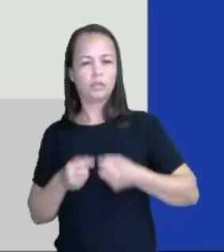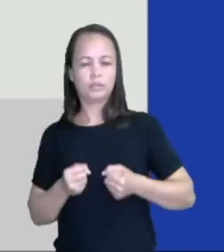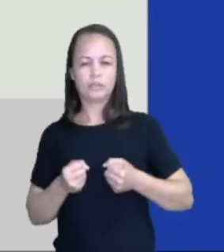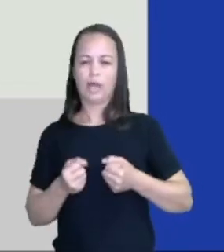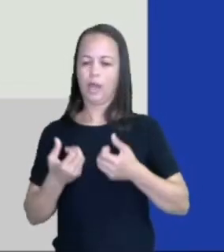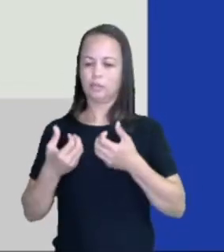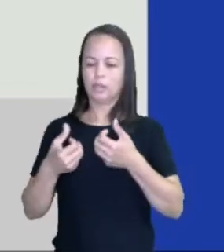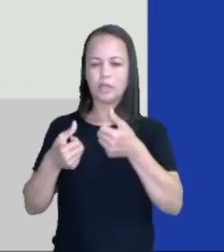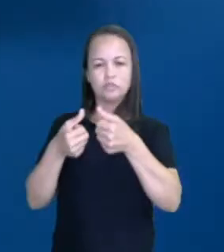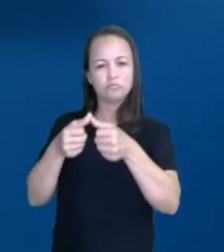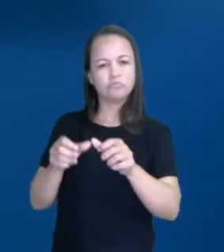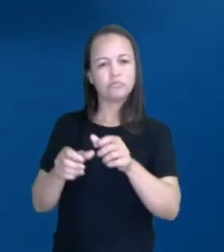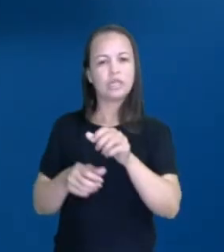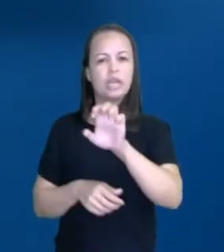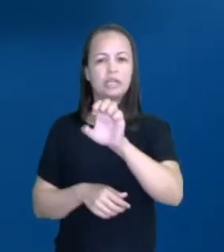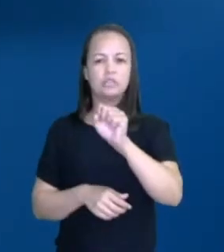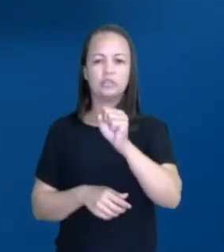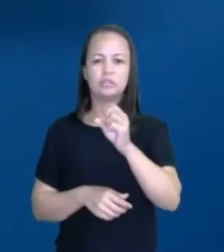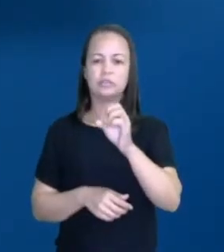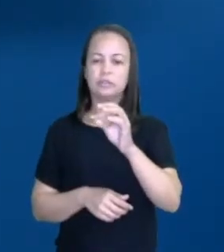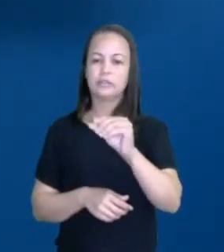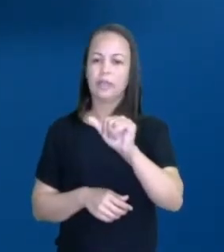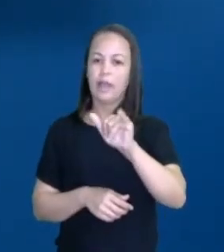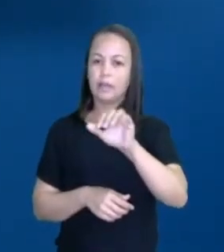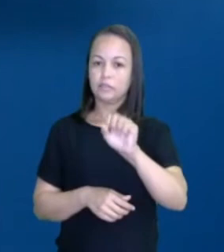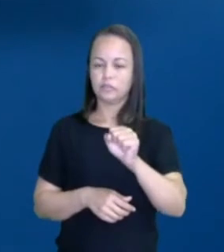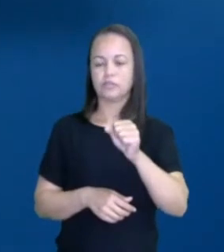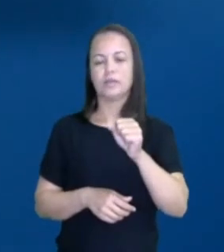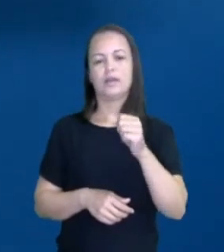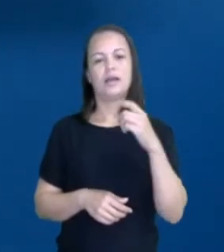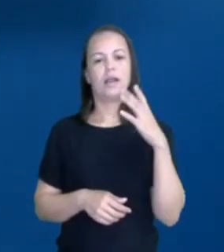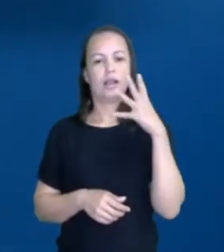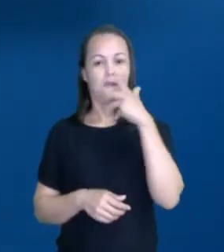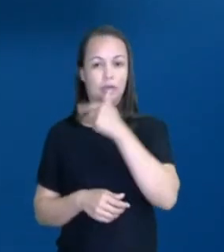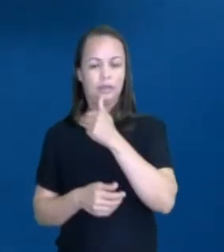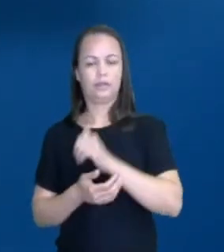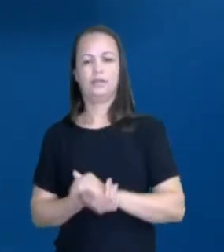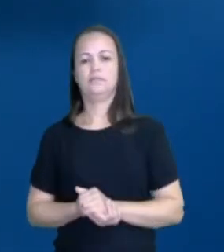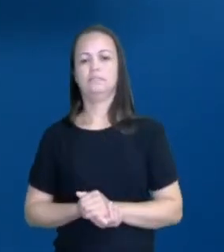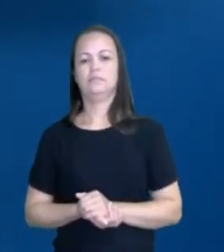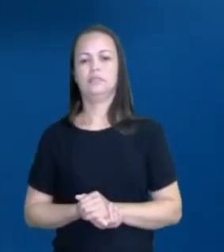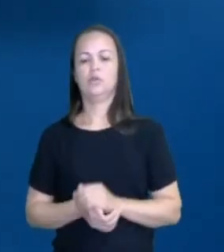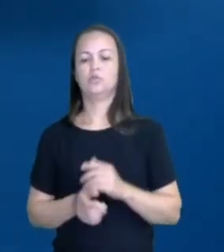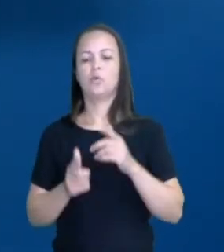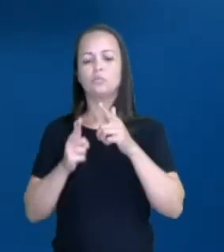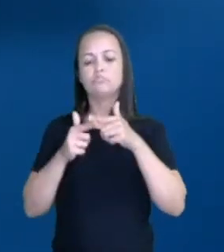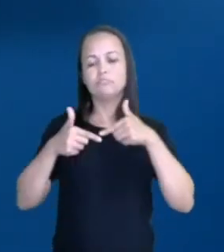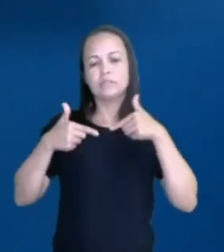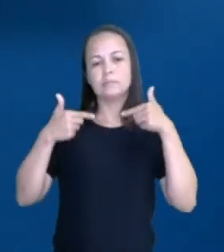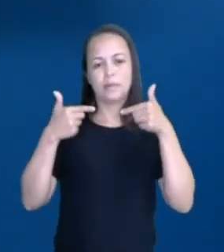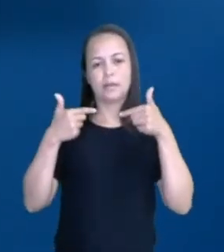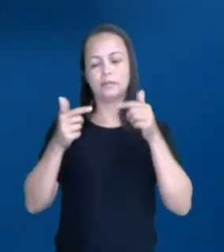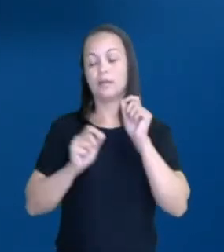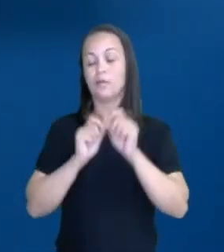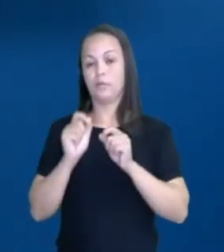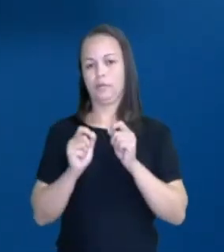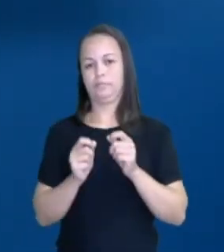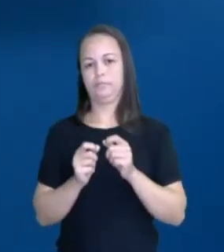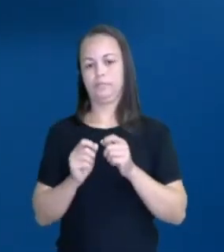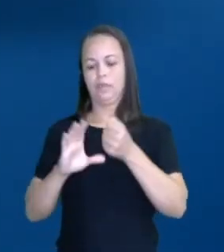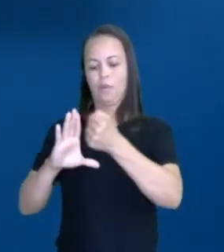linda, ou seja, quando eu falo assim, sou simpática, é